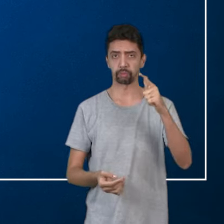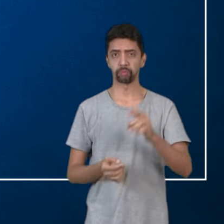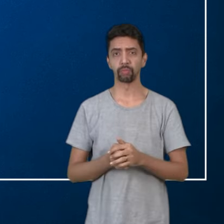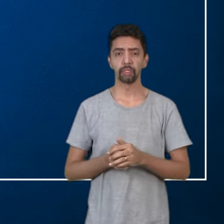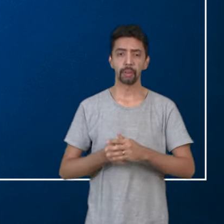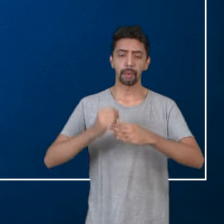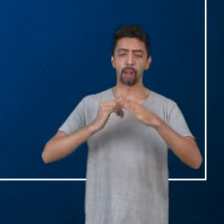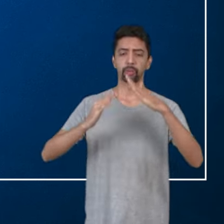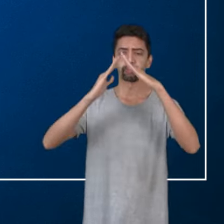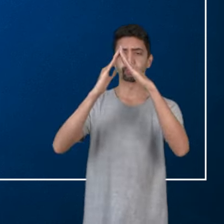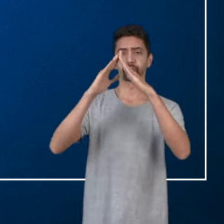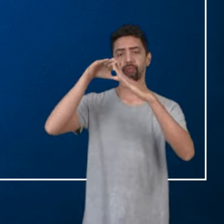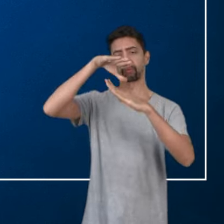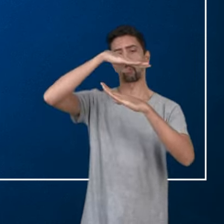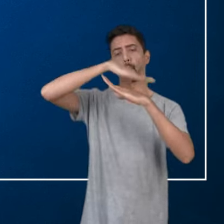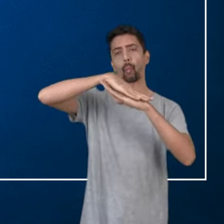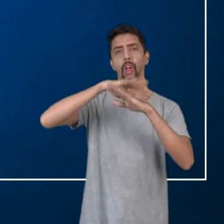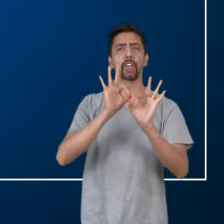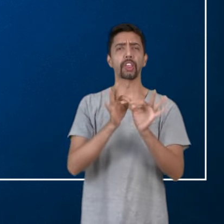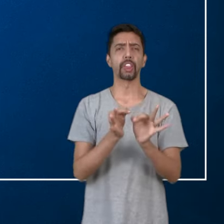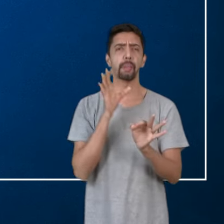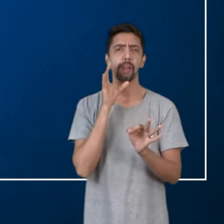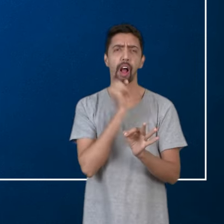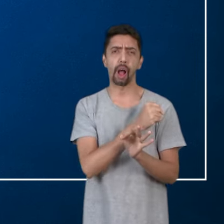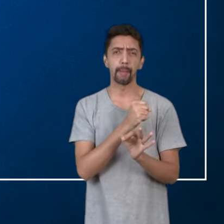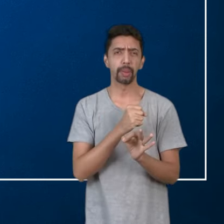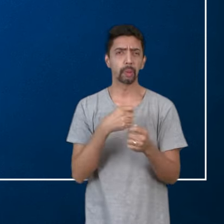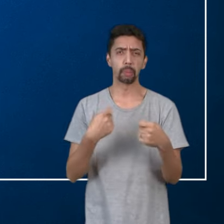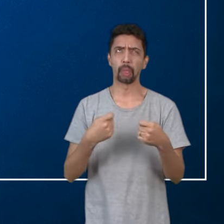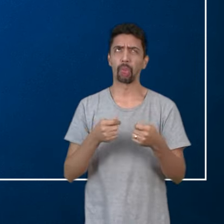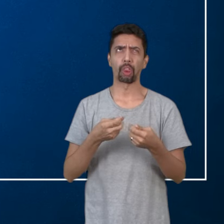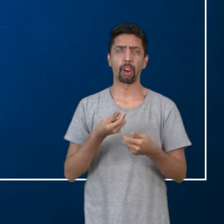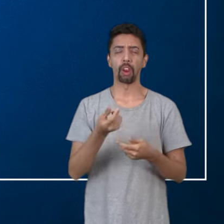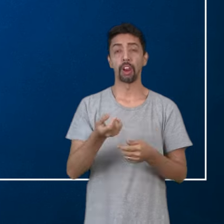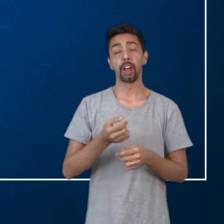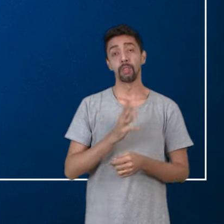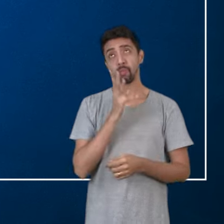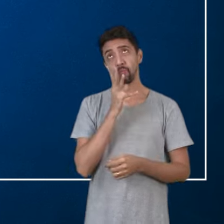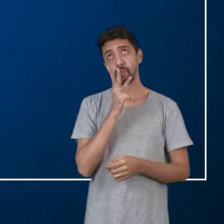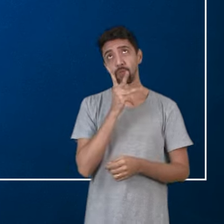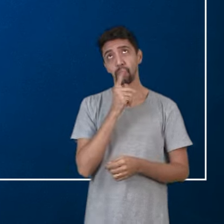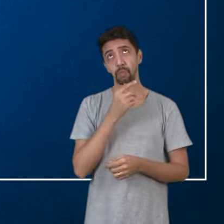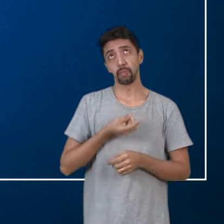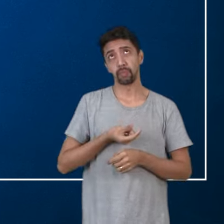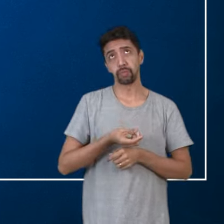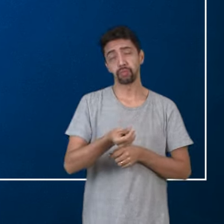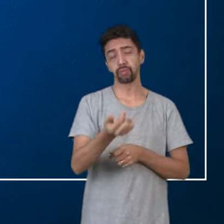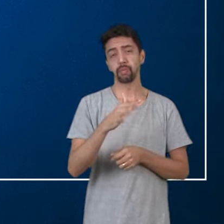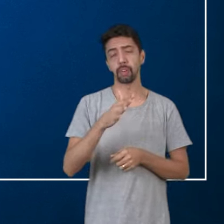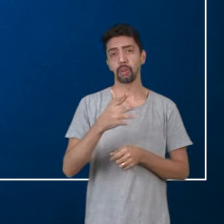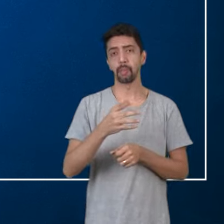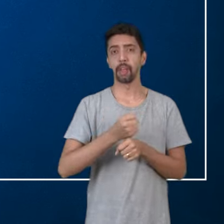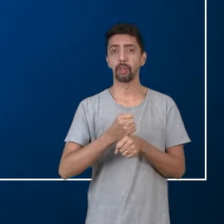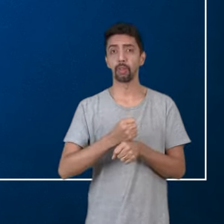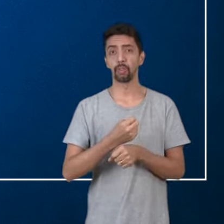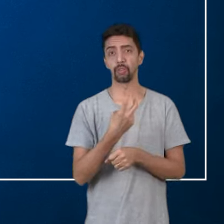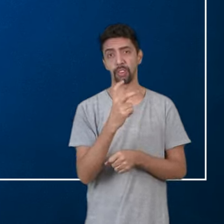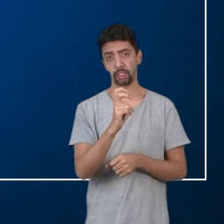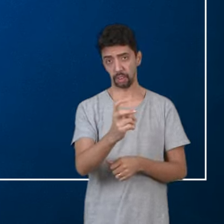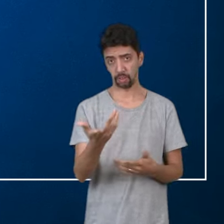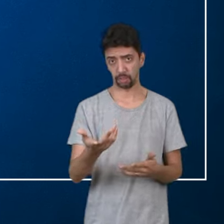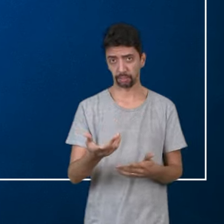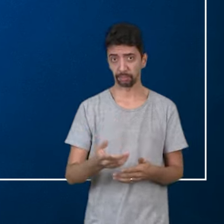útil aproximadamente 25 anos. Baixo custo de manutenção, economia, pode reduzir a